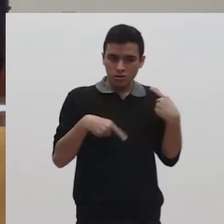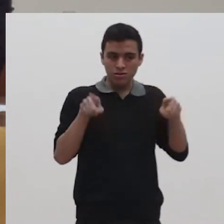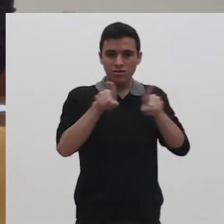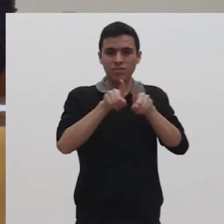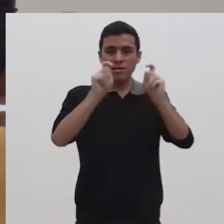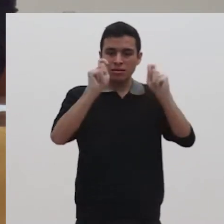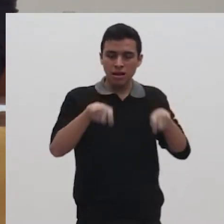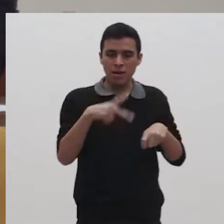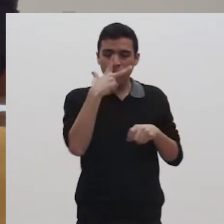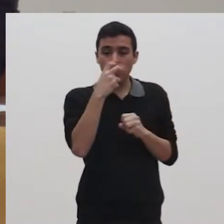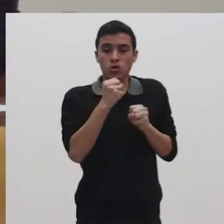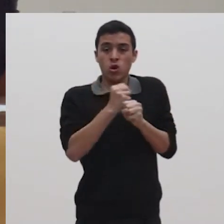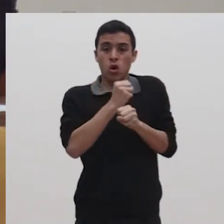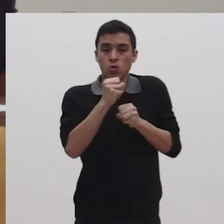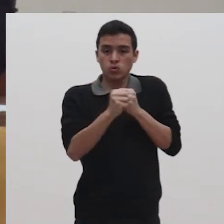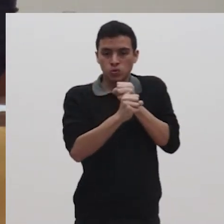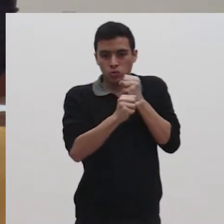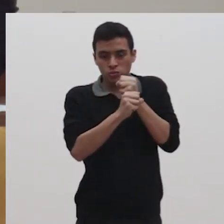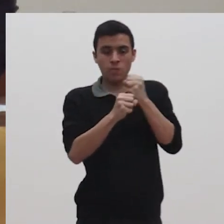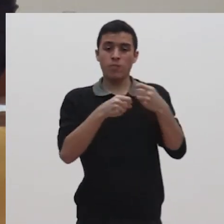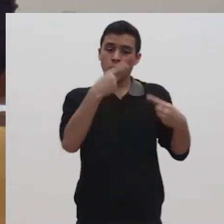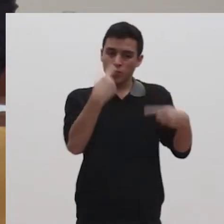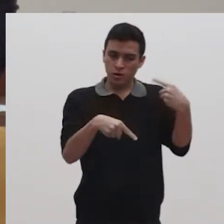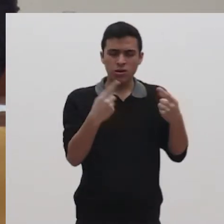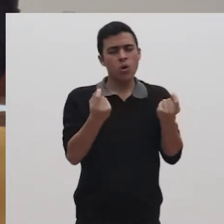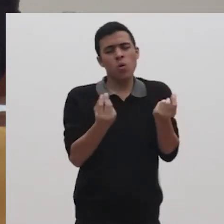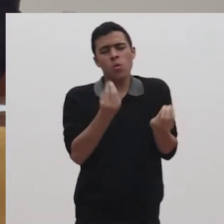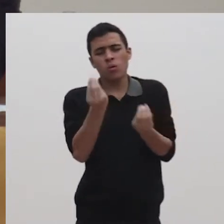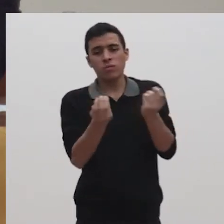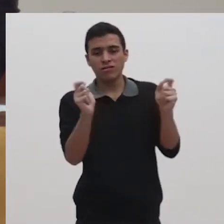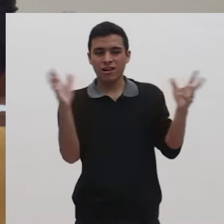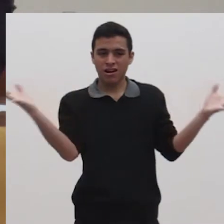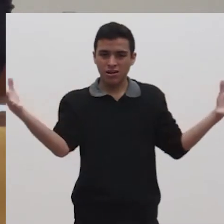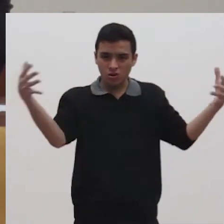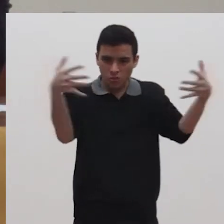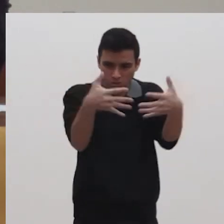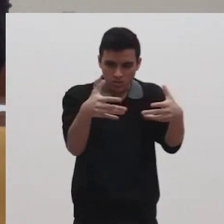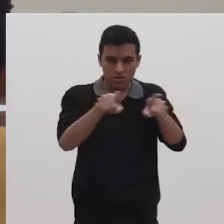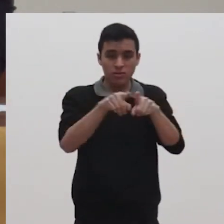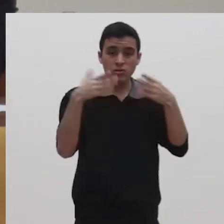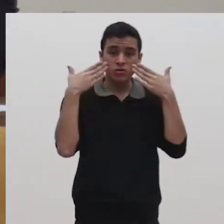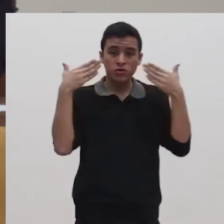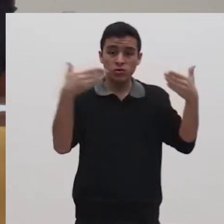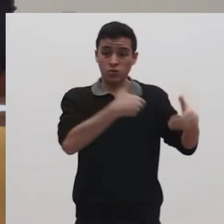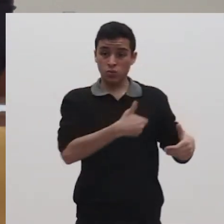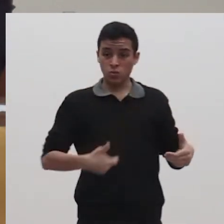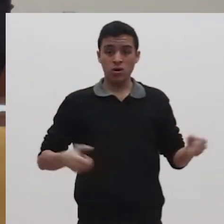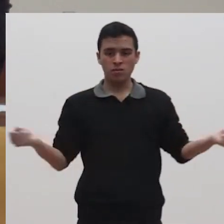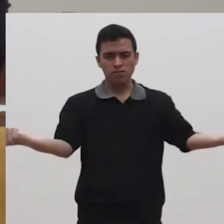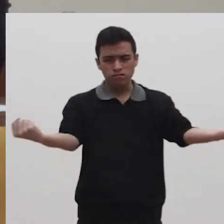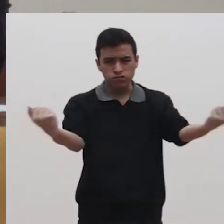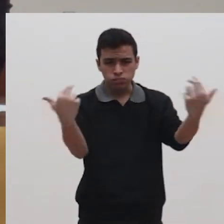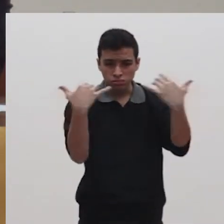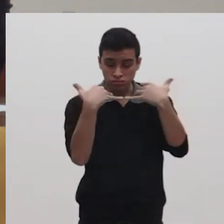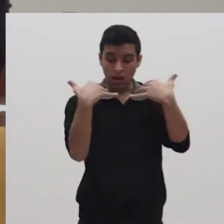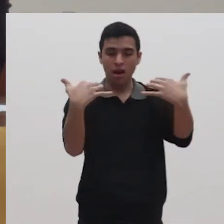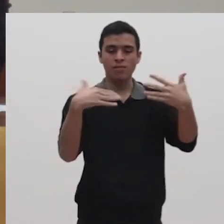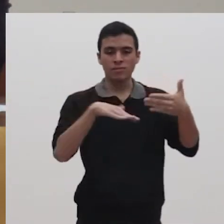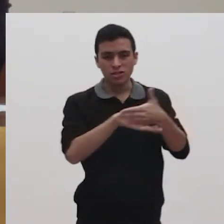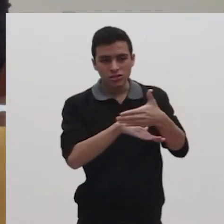fazer a construção política. E essa construção tem que ser coletiva, né? Tem que ser pública. Todos têm que